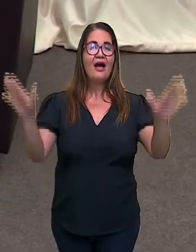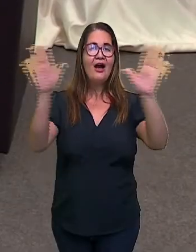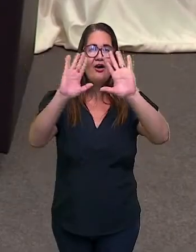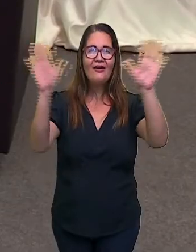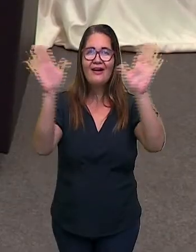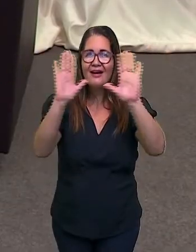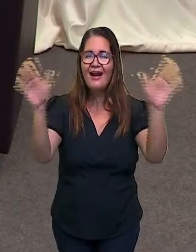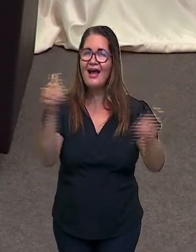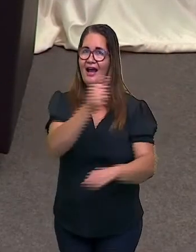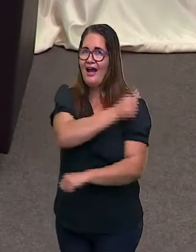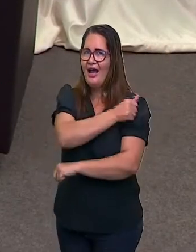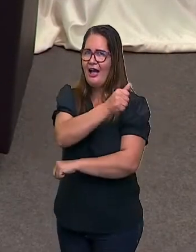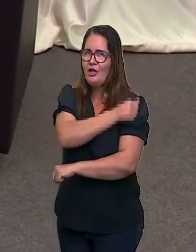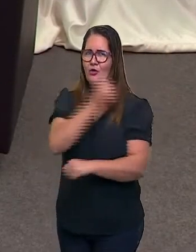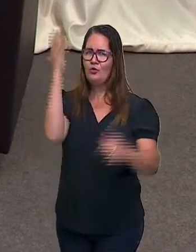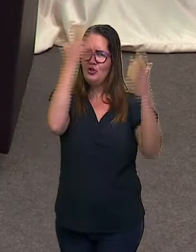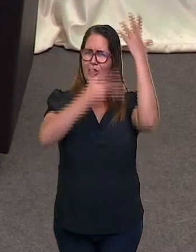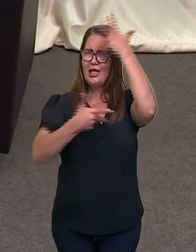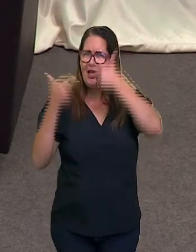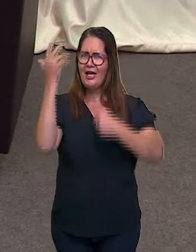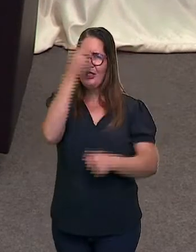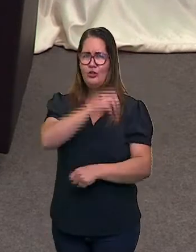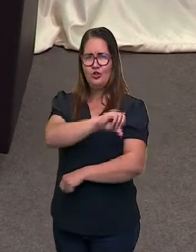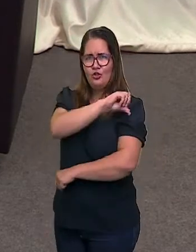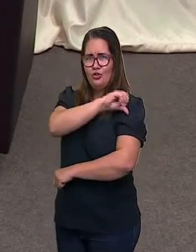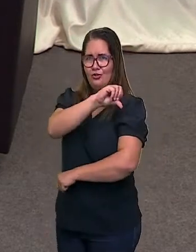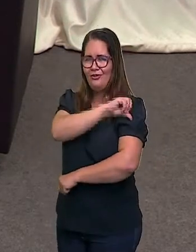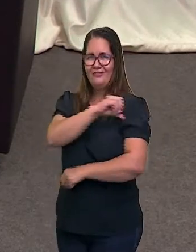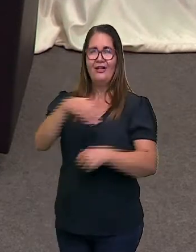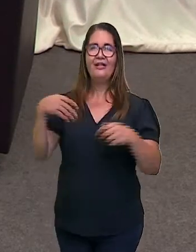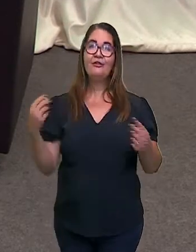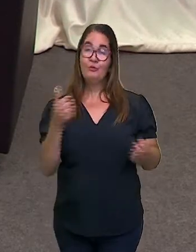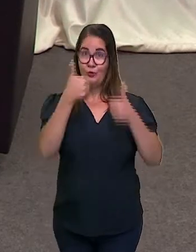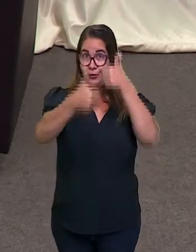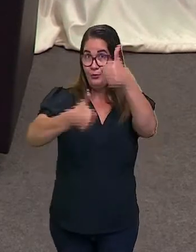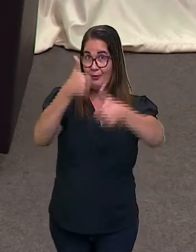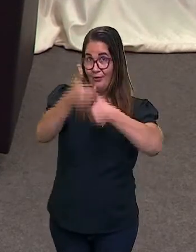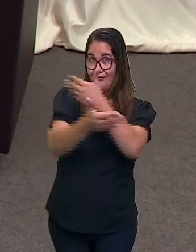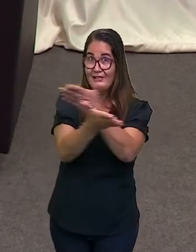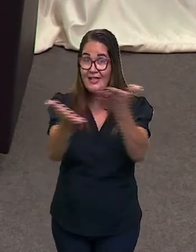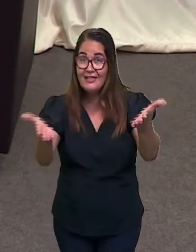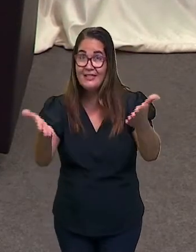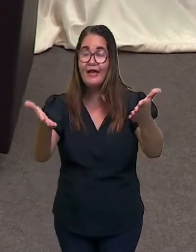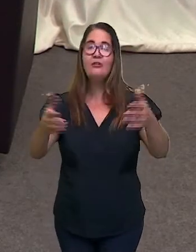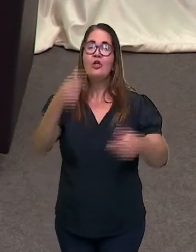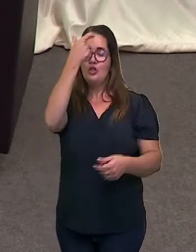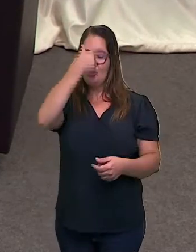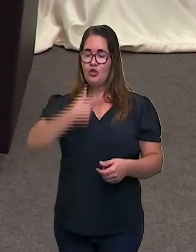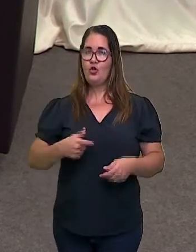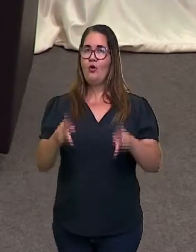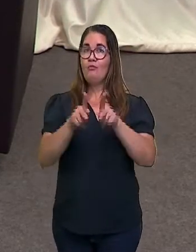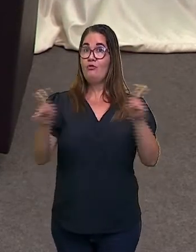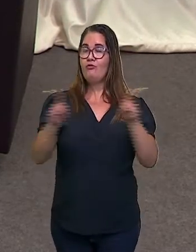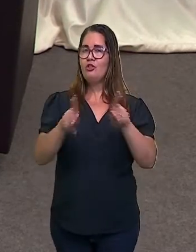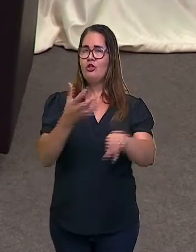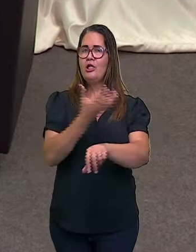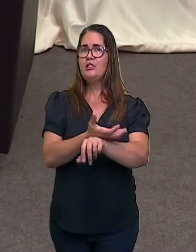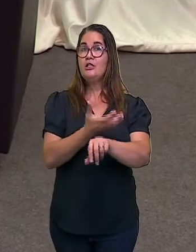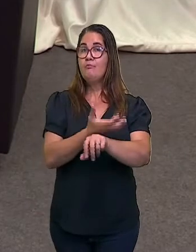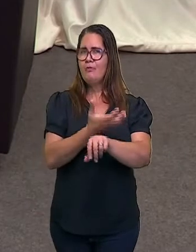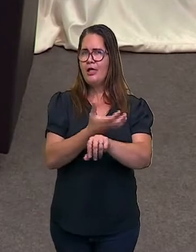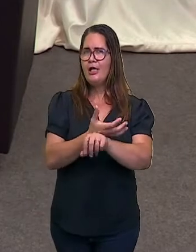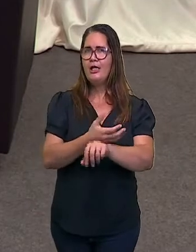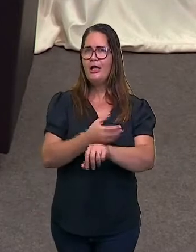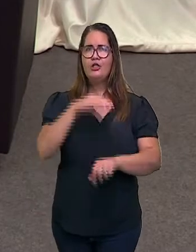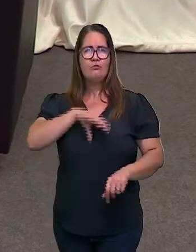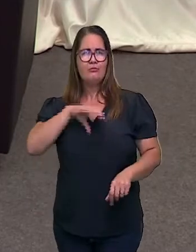Fala, galera linda do nono ano, tudo bem com vocês? Aqui é a professora Letícia, de Língua Portuguesa. Então,